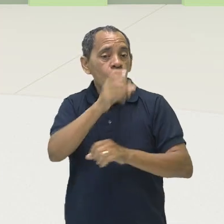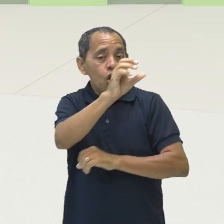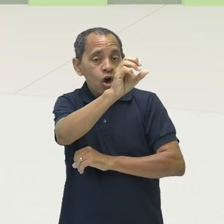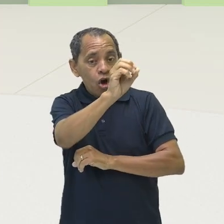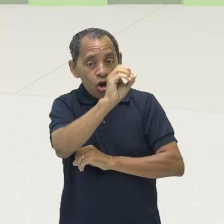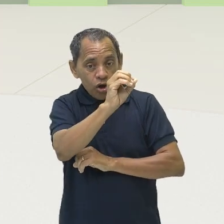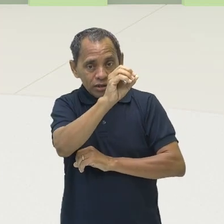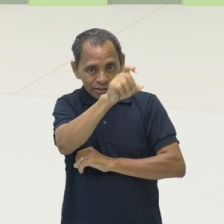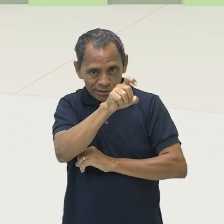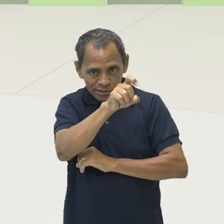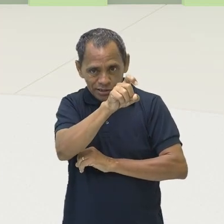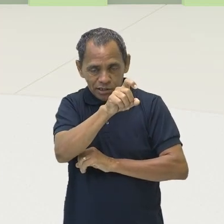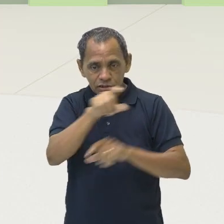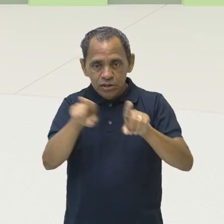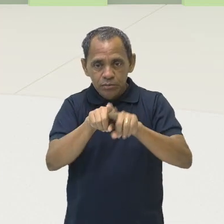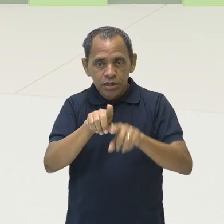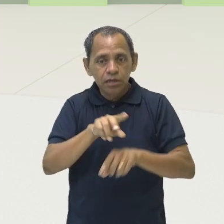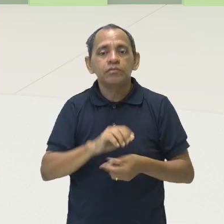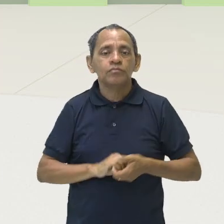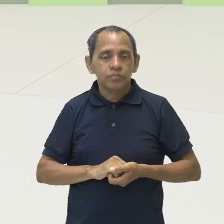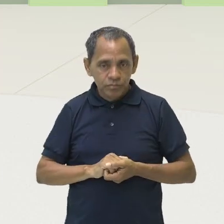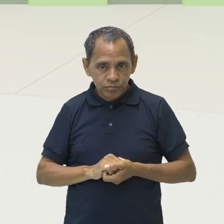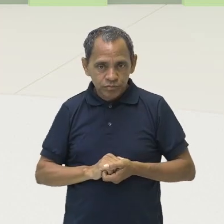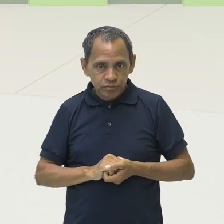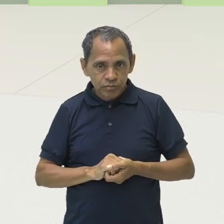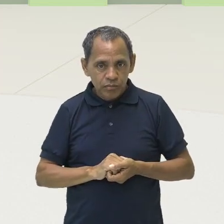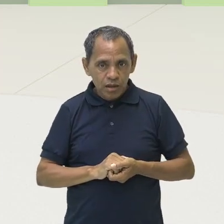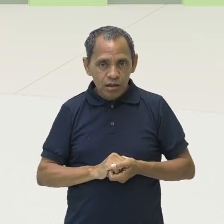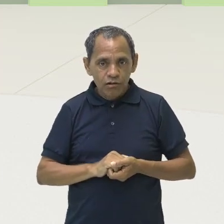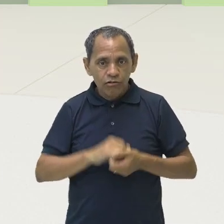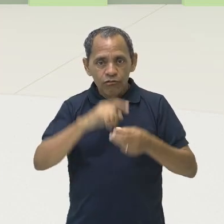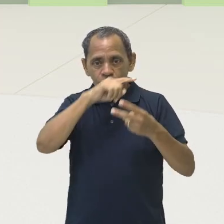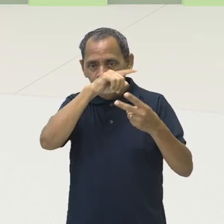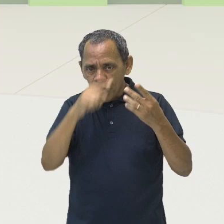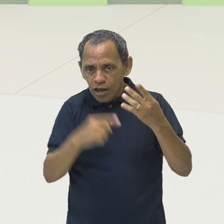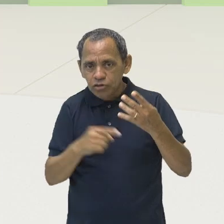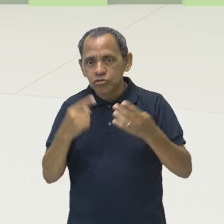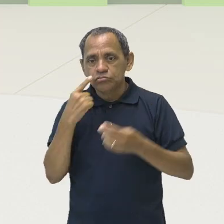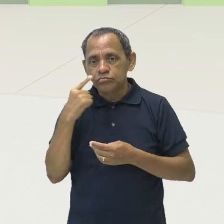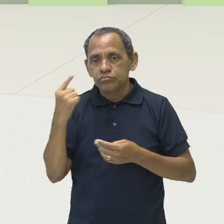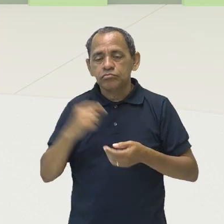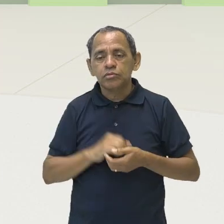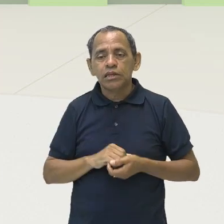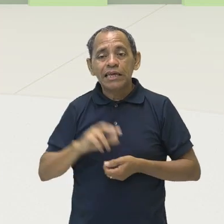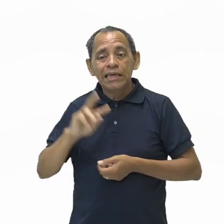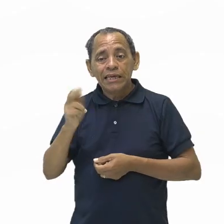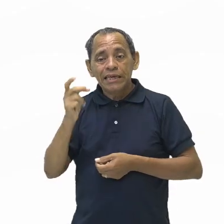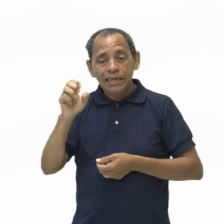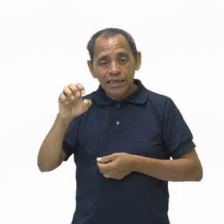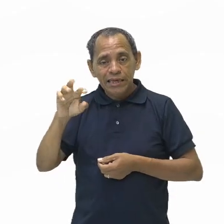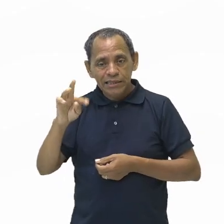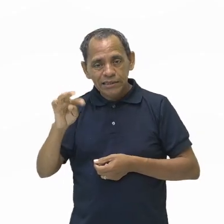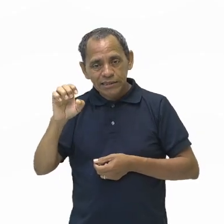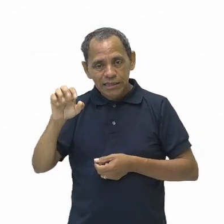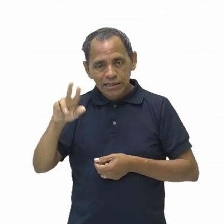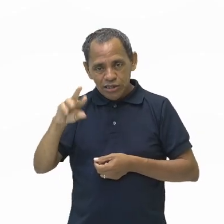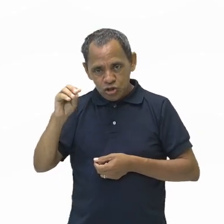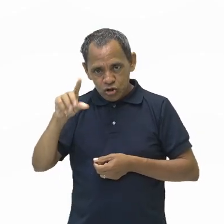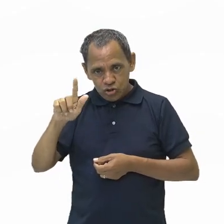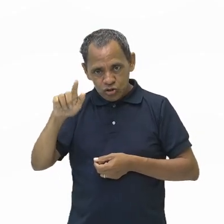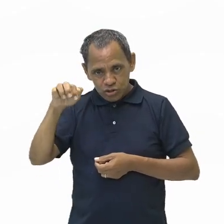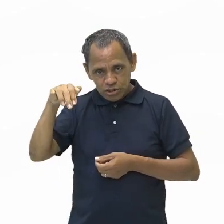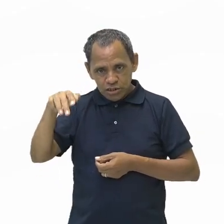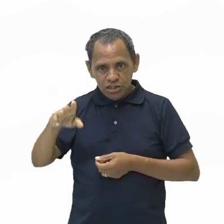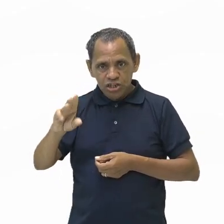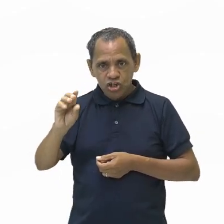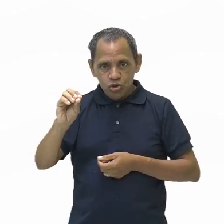ser chamada de heterogênea, correto? Vamos ver cada uma delas aí. Uma cadeia normal, classificação quanto à